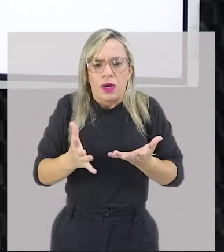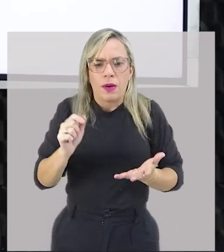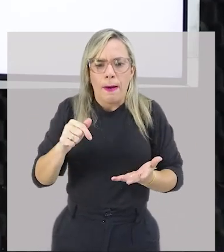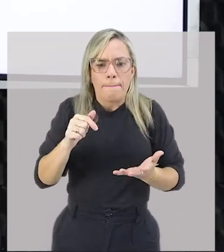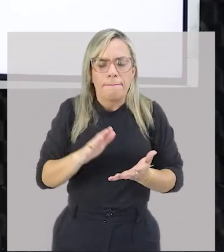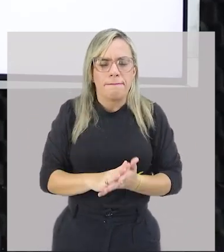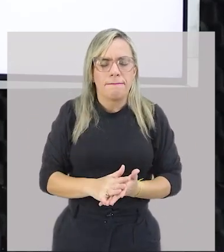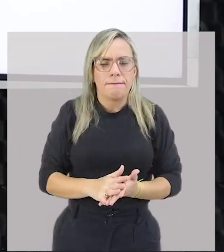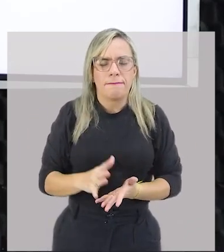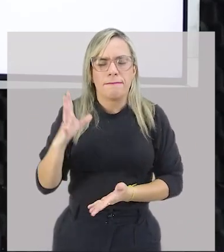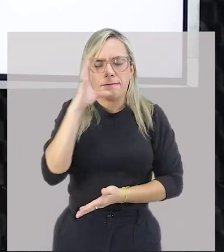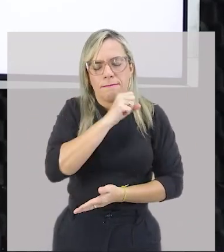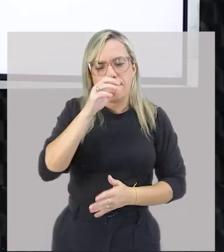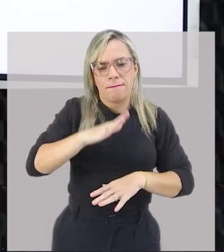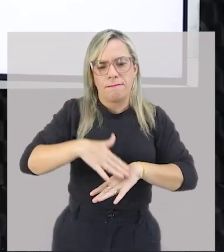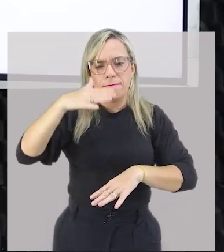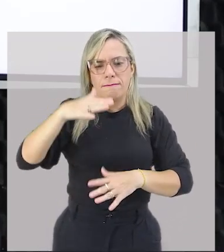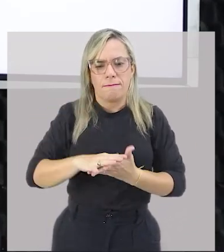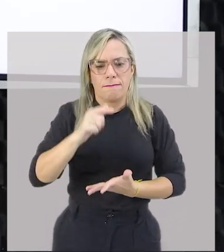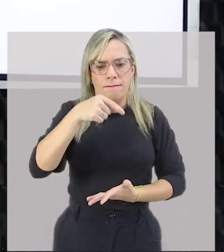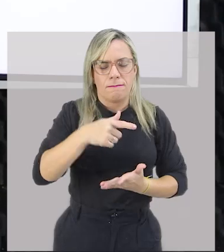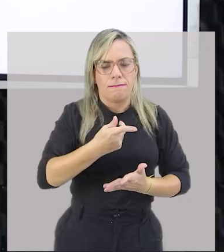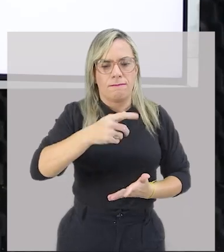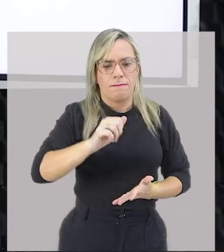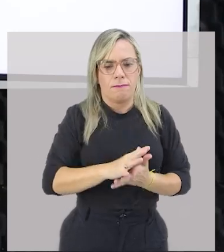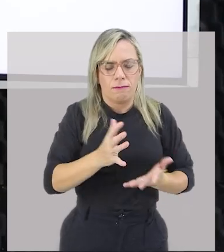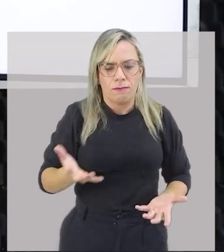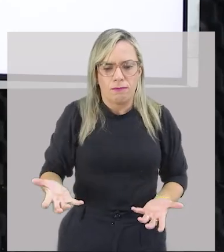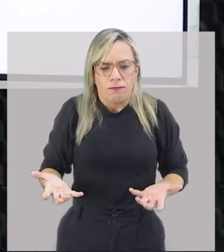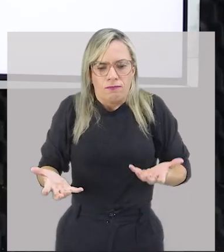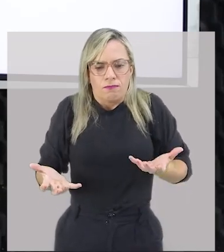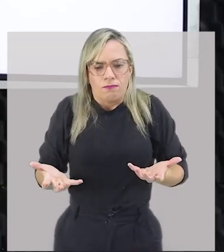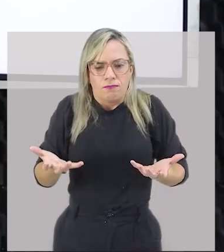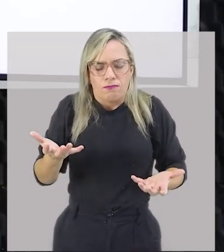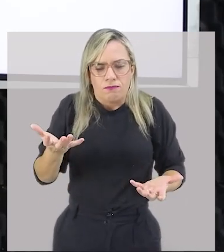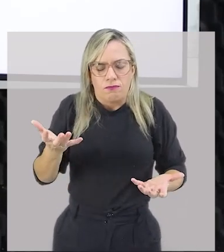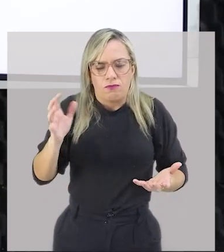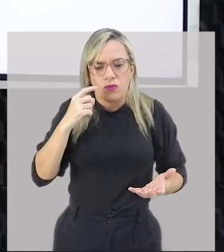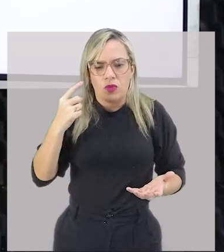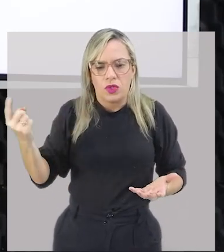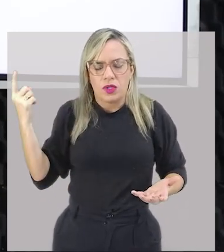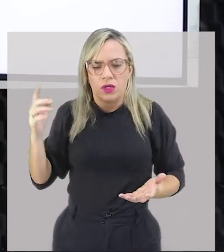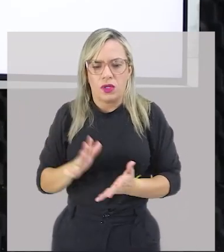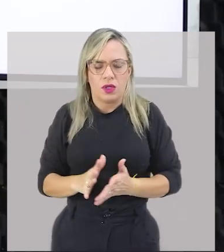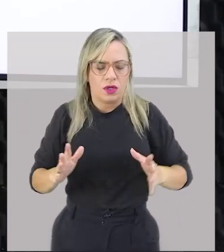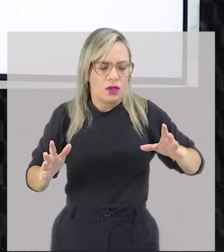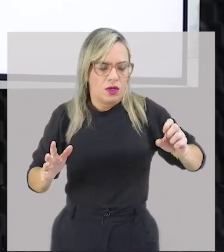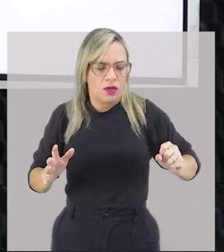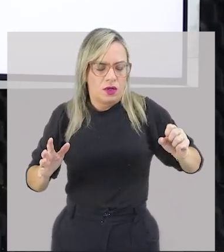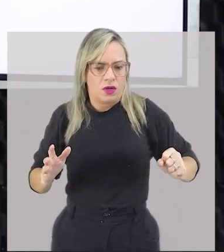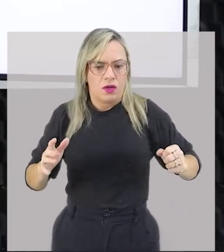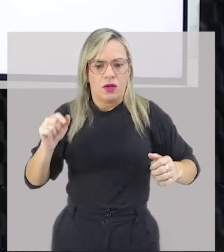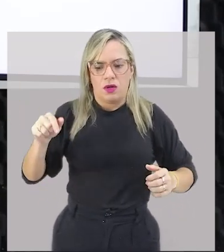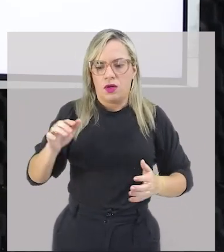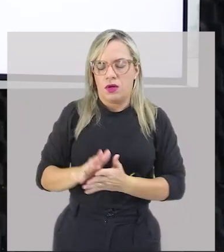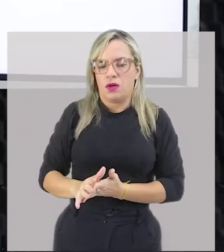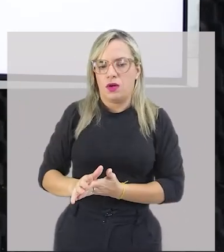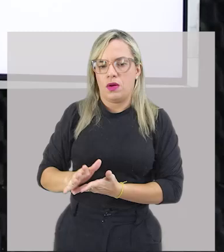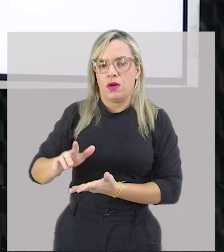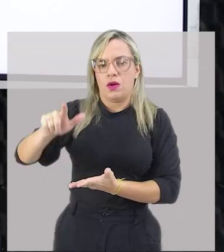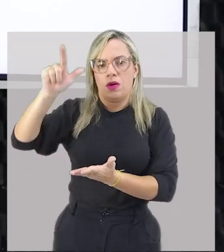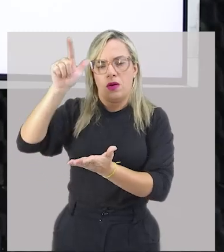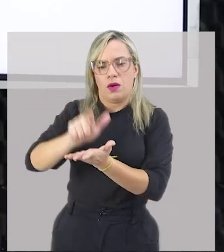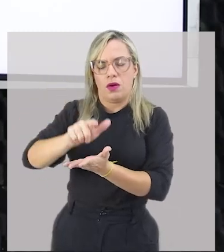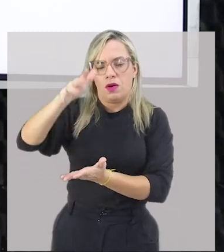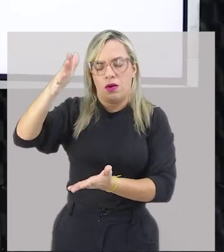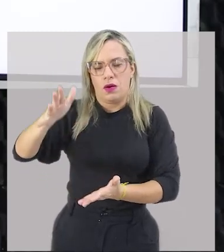rápido, esses 2, a metade da folha amassada e a outra metade inteira, elas têm mesmo peso, mesma